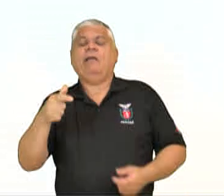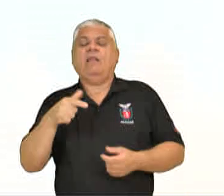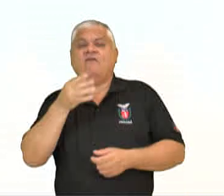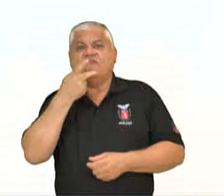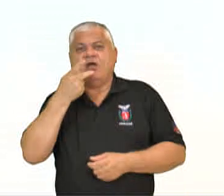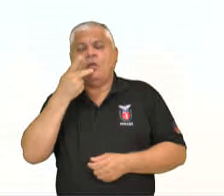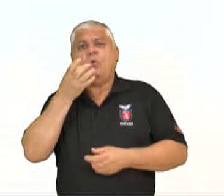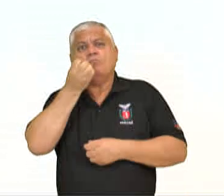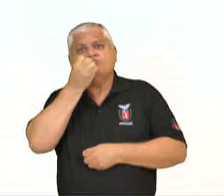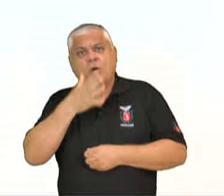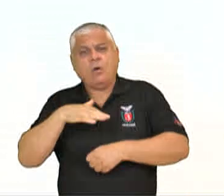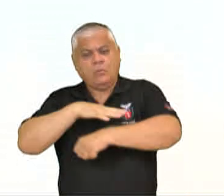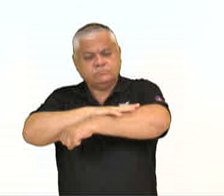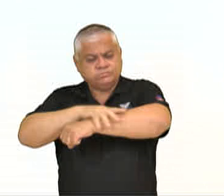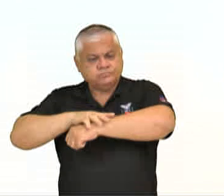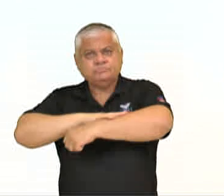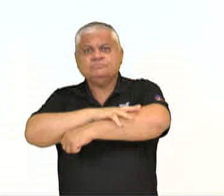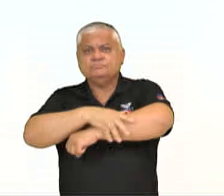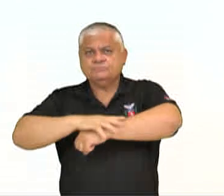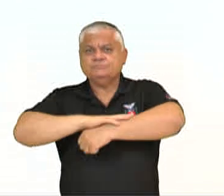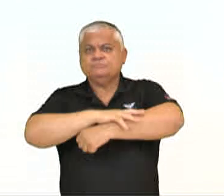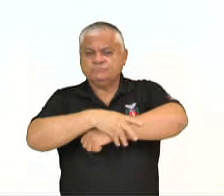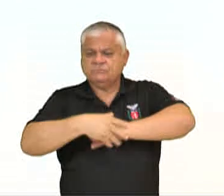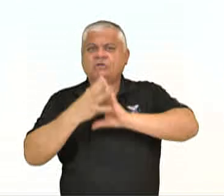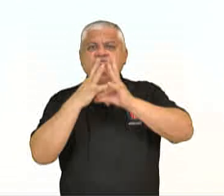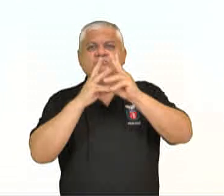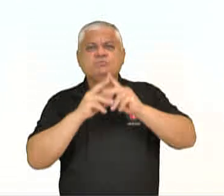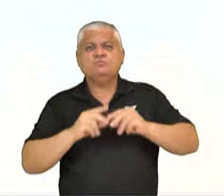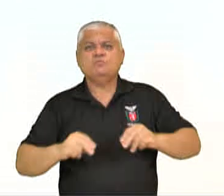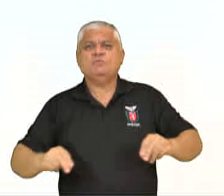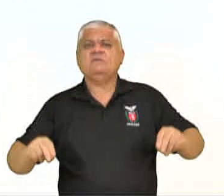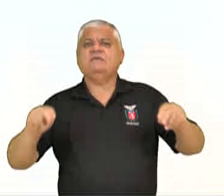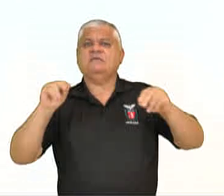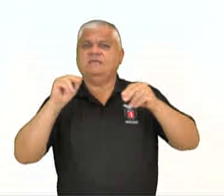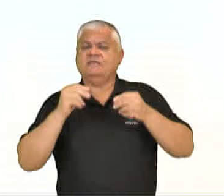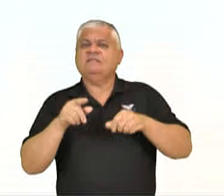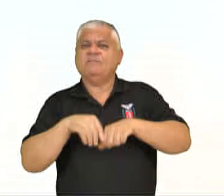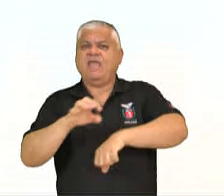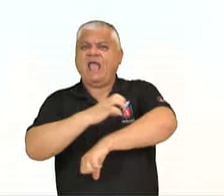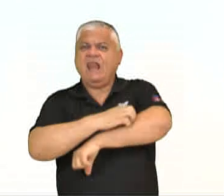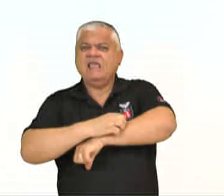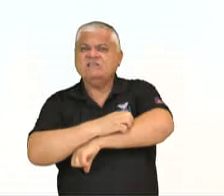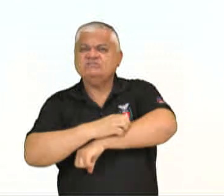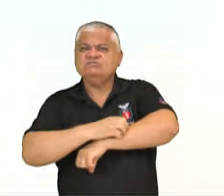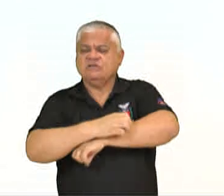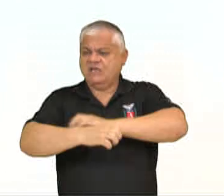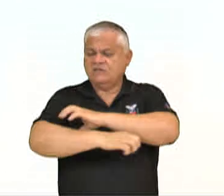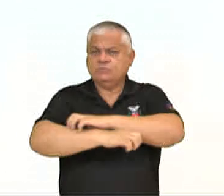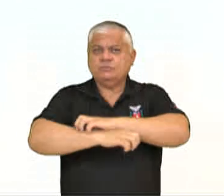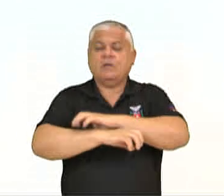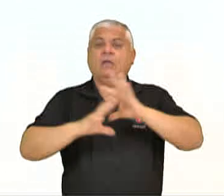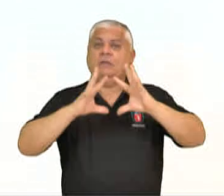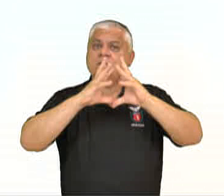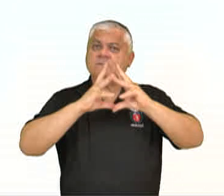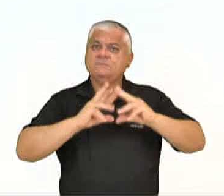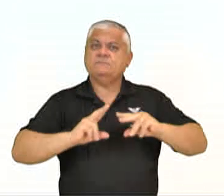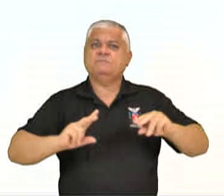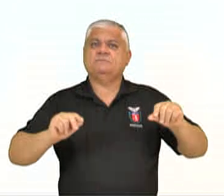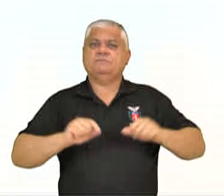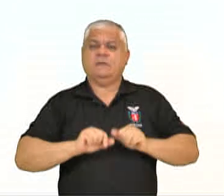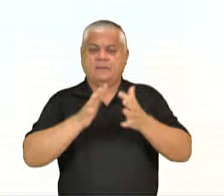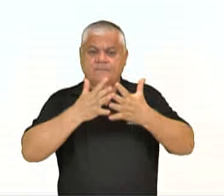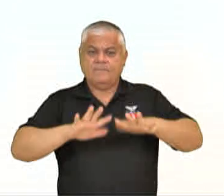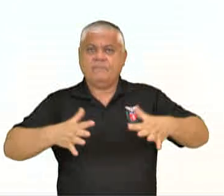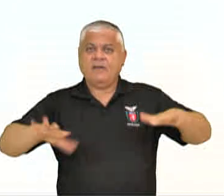uma boa hidratação na pele, diminuindo possíveis reações alérgicas e coceiras. A água do mar